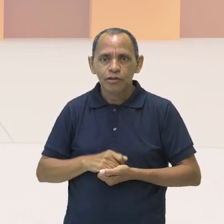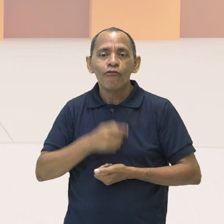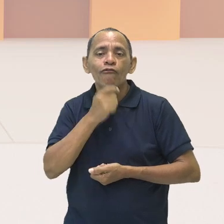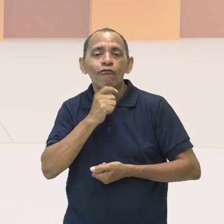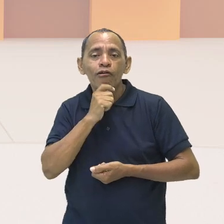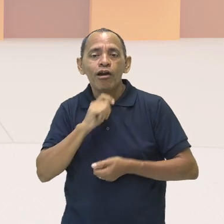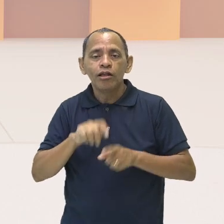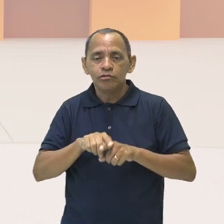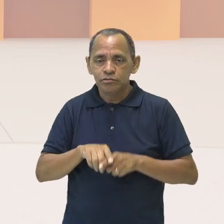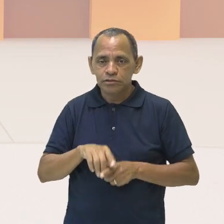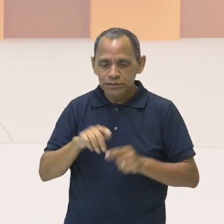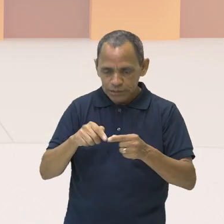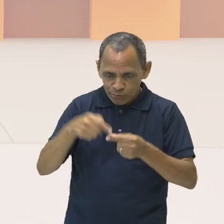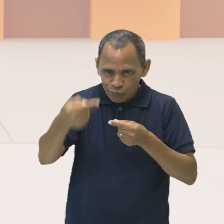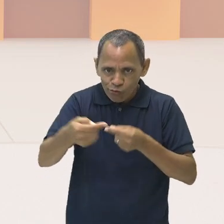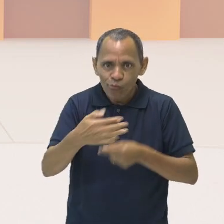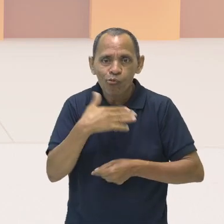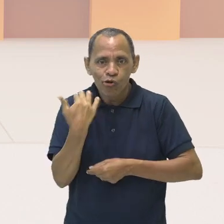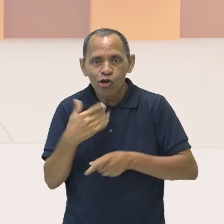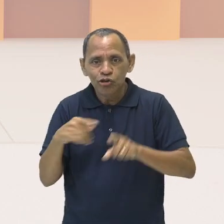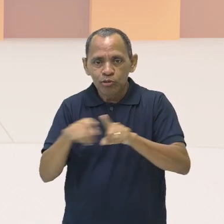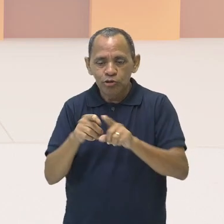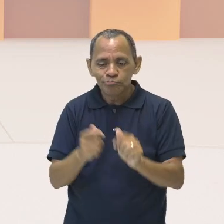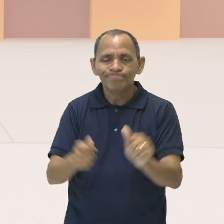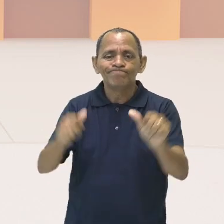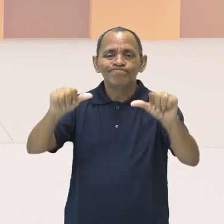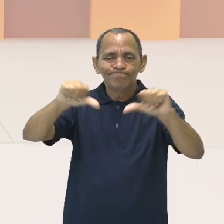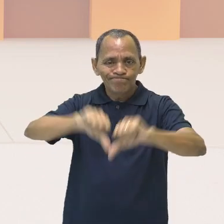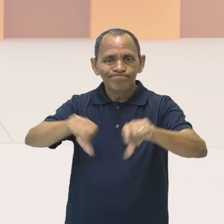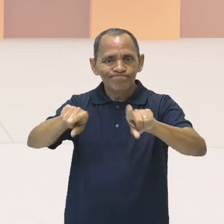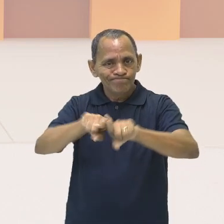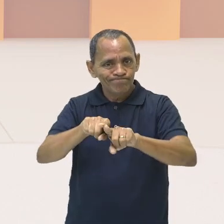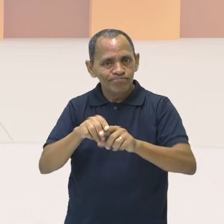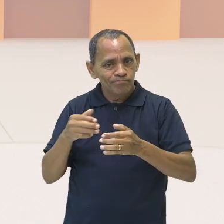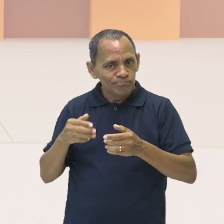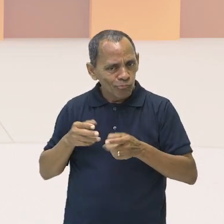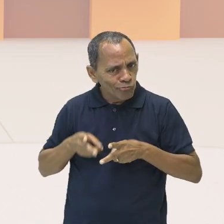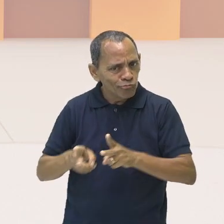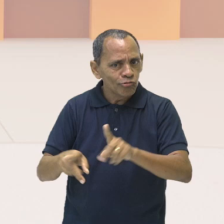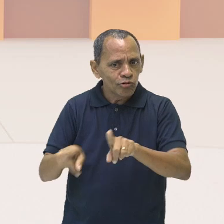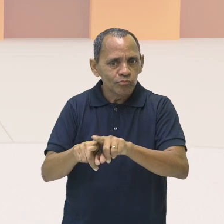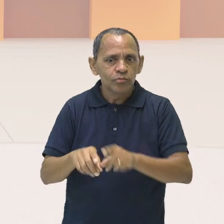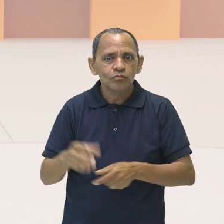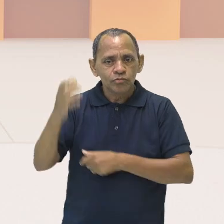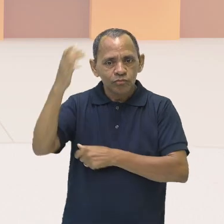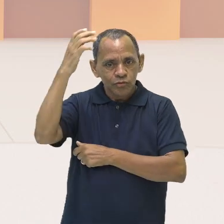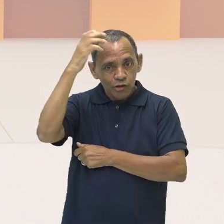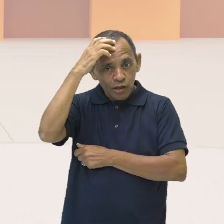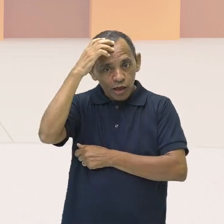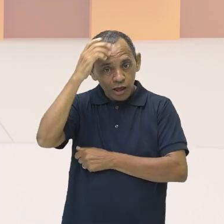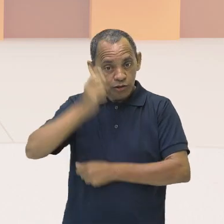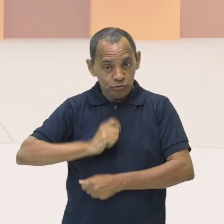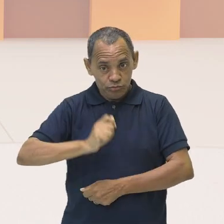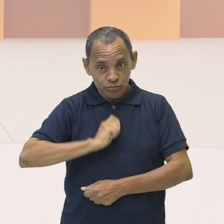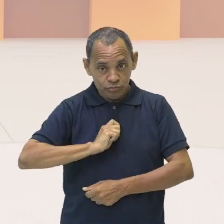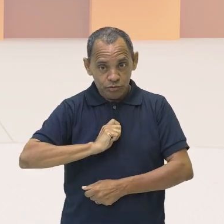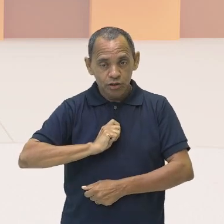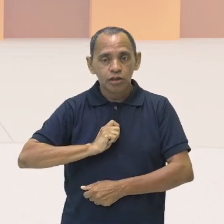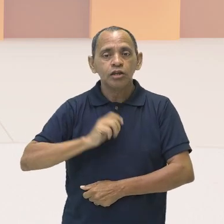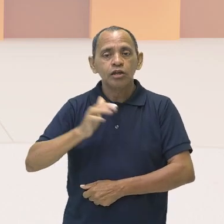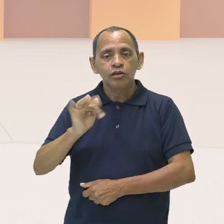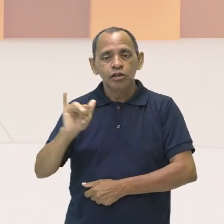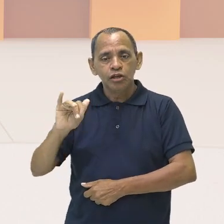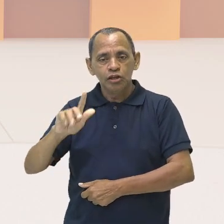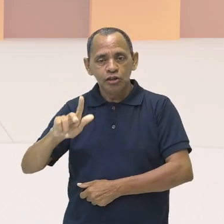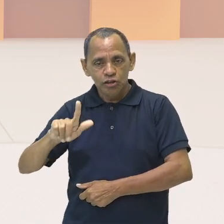ele faleceu e aí essa crise se perpetuou, até que o rei Filipe II da Espanha, ele